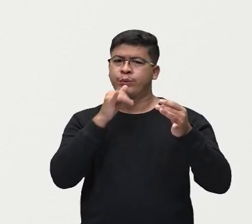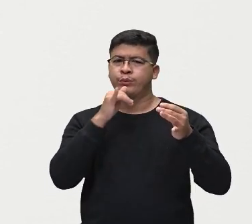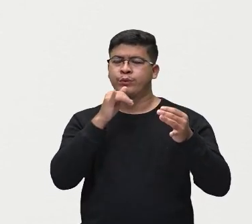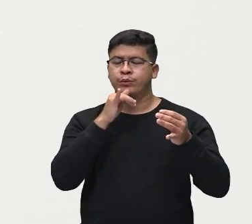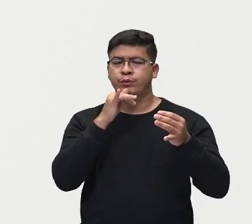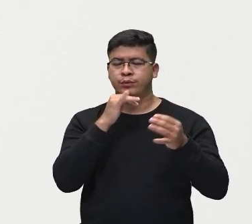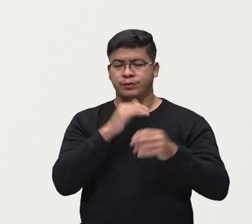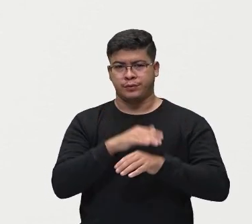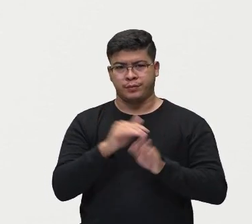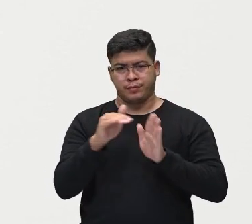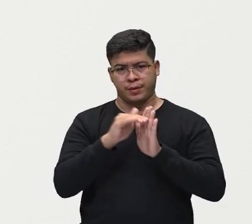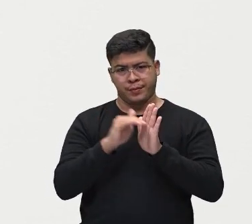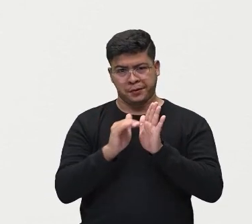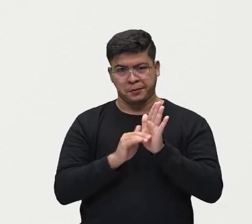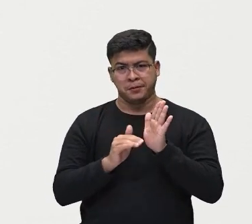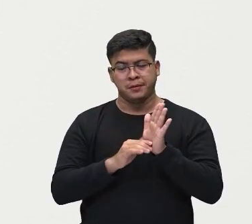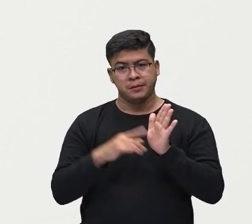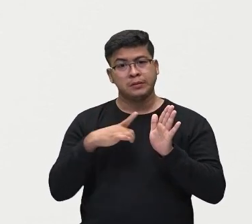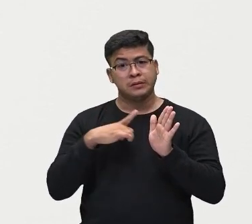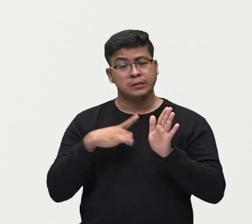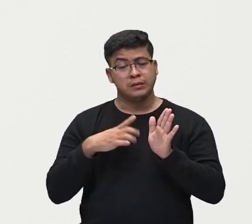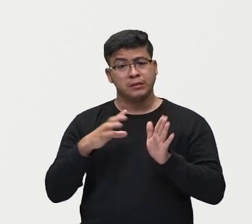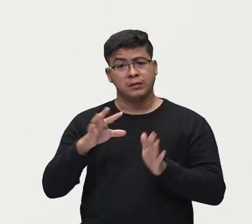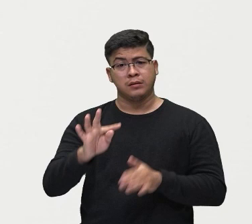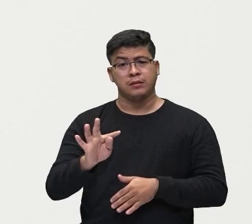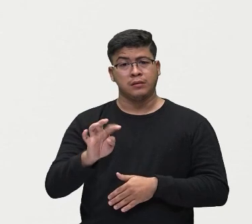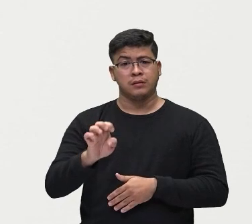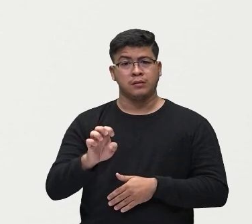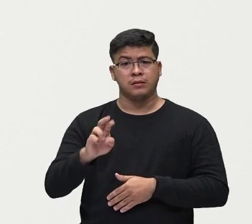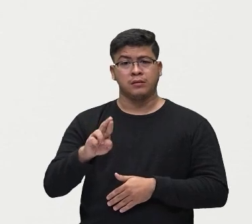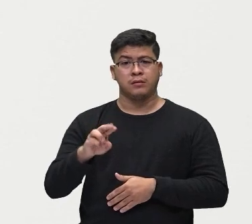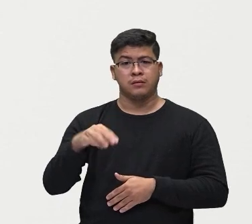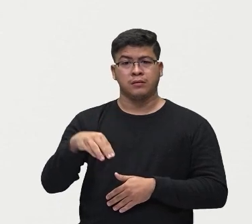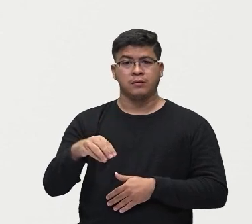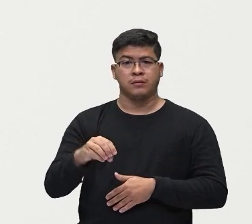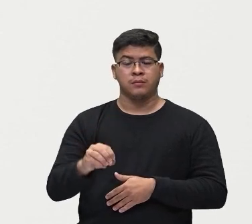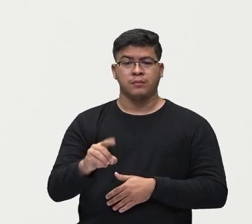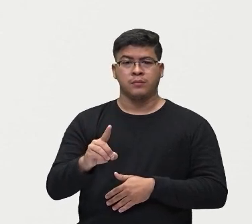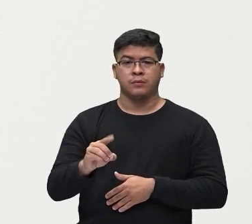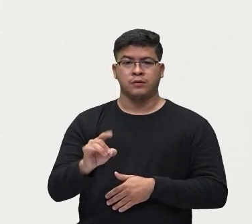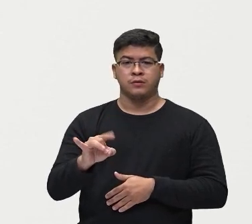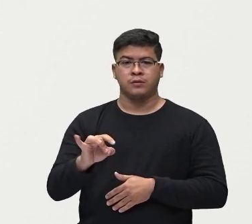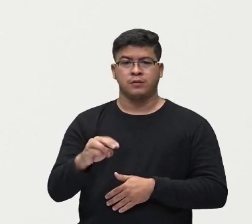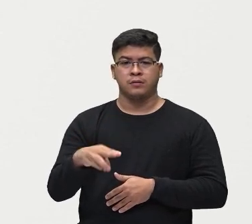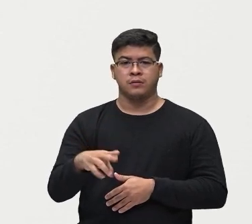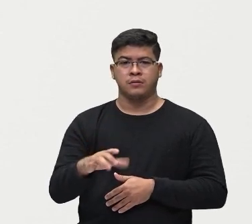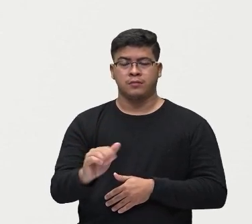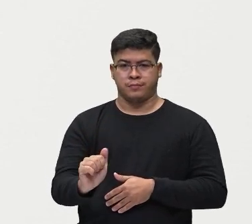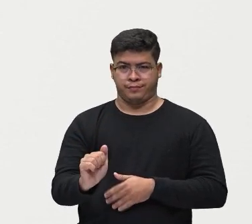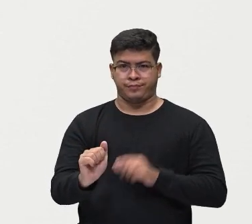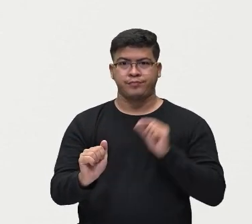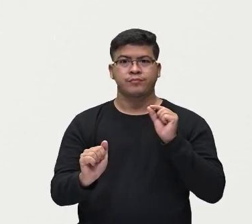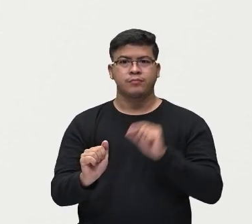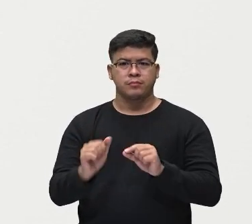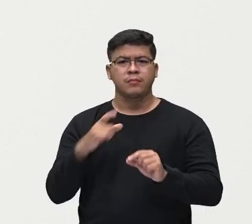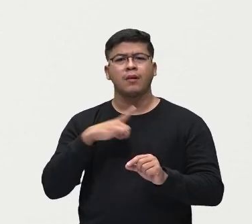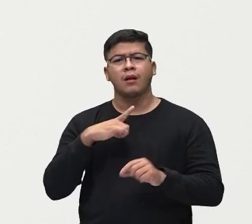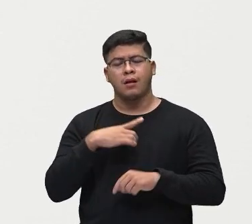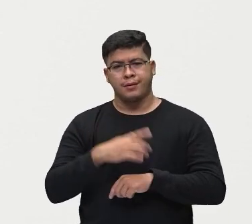de materiais que a termodinâmica está relacionada. Ligas de alumínio, como